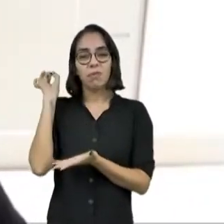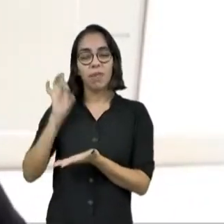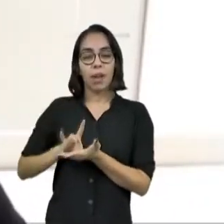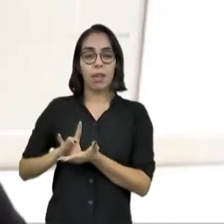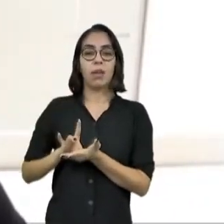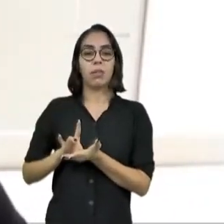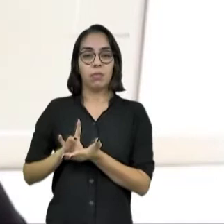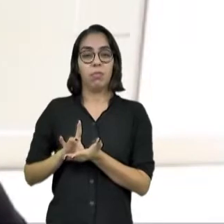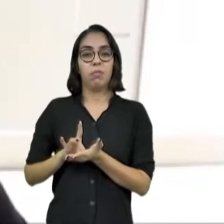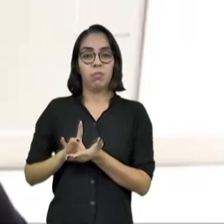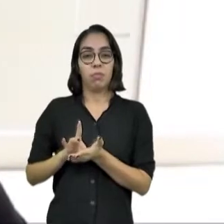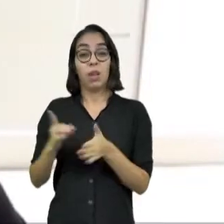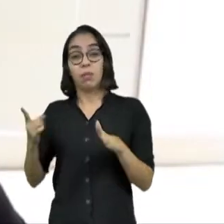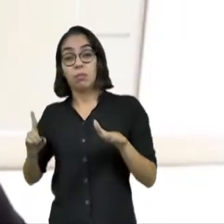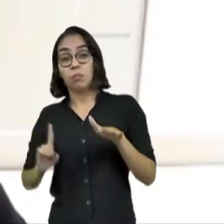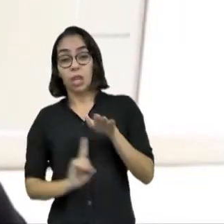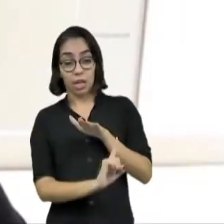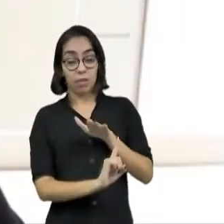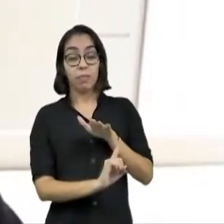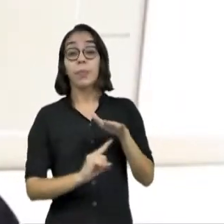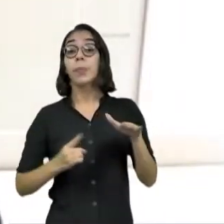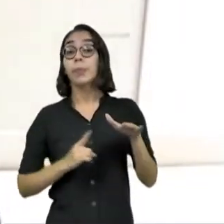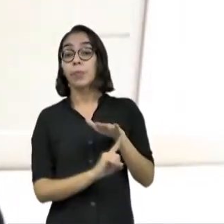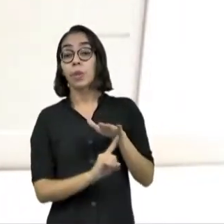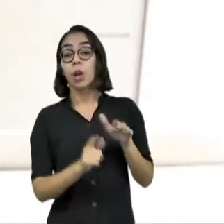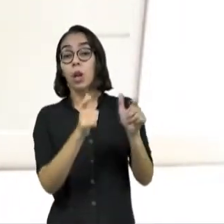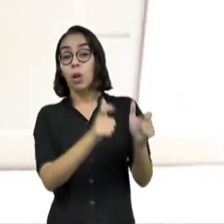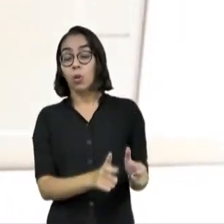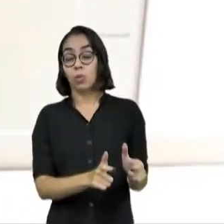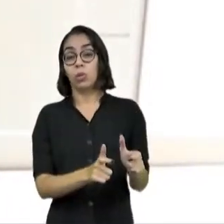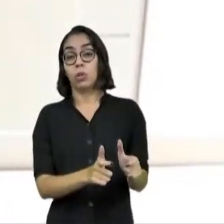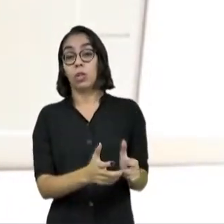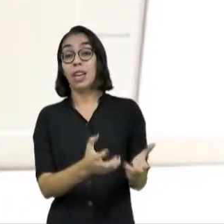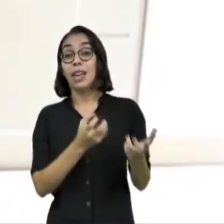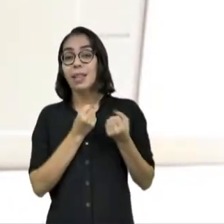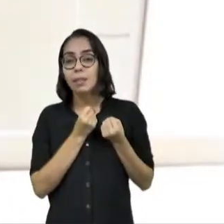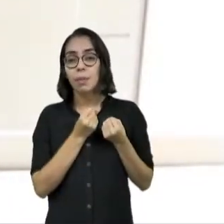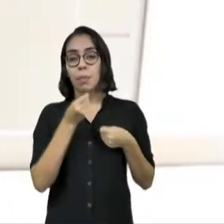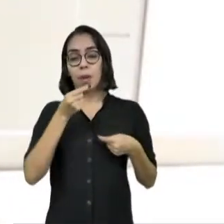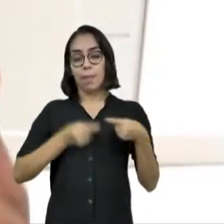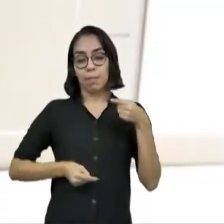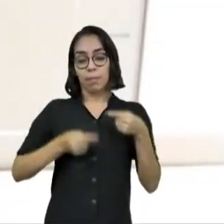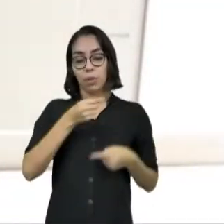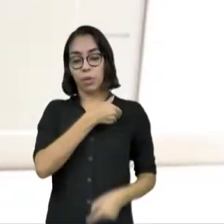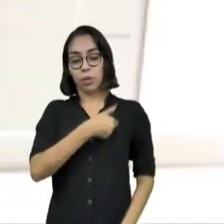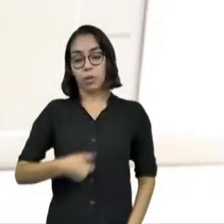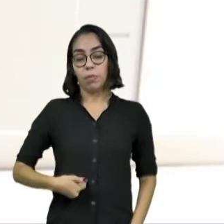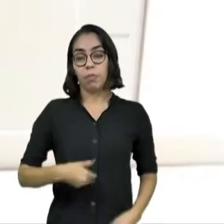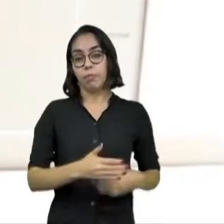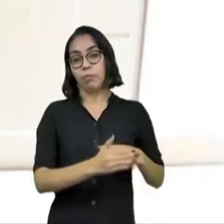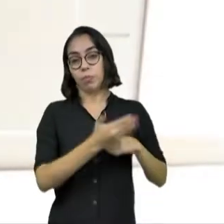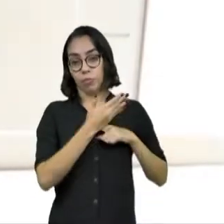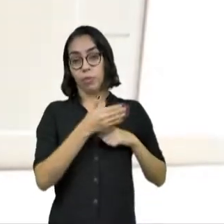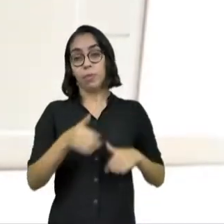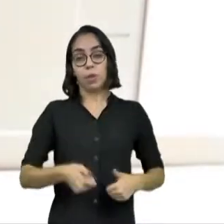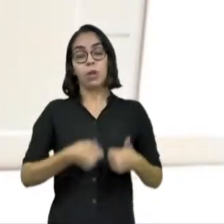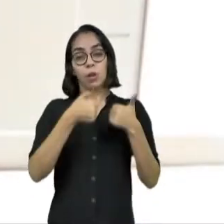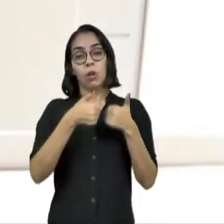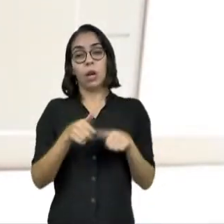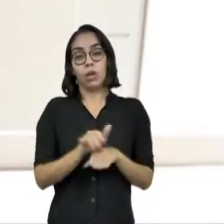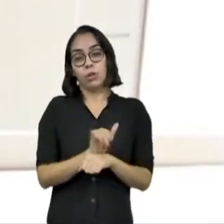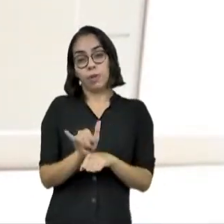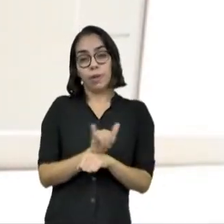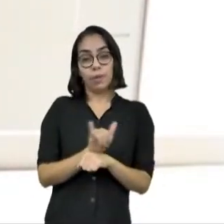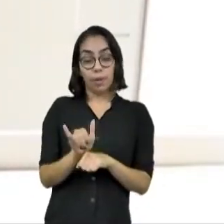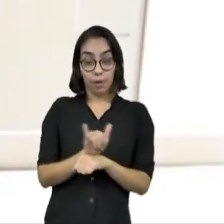o acesso das pessoas com deficiência às políticas públicas, né? E melhorar, otimizar essas políticas públicas.